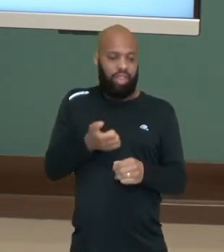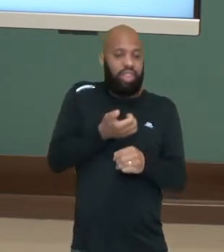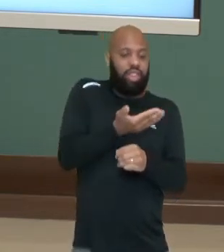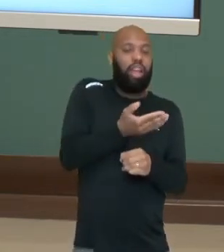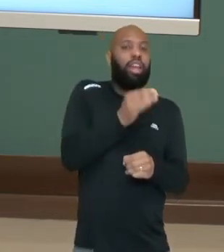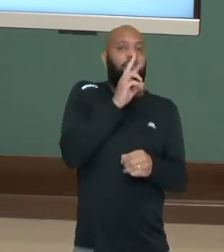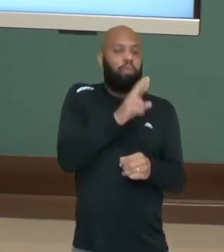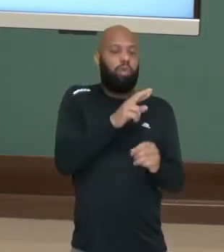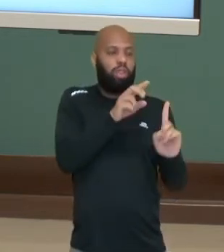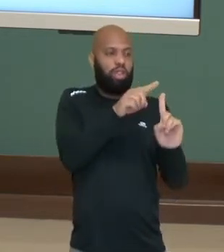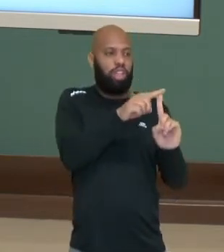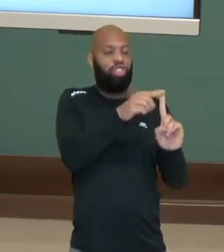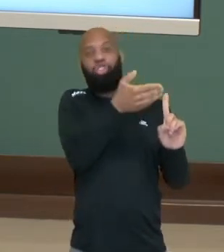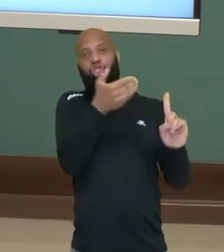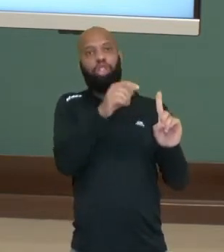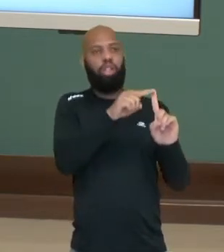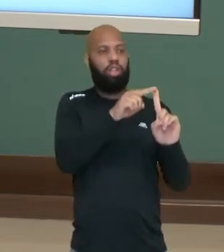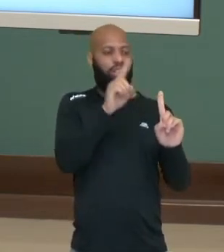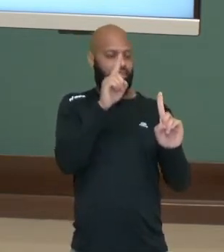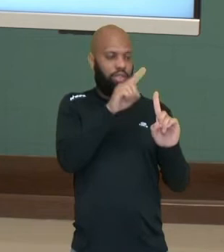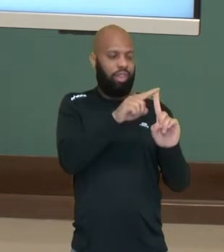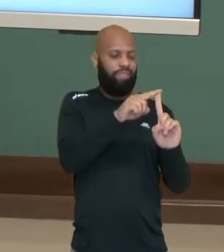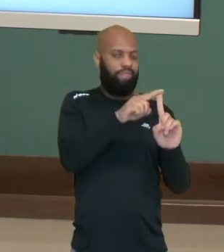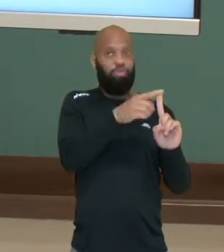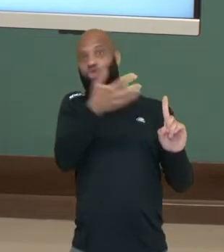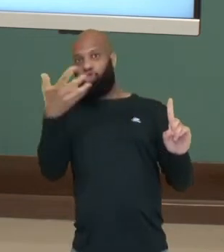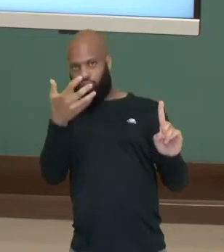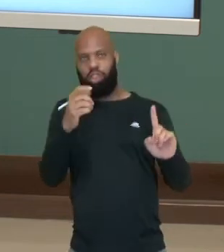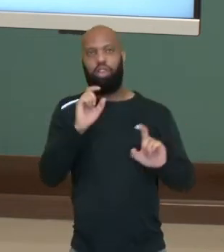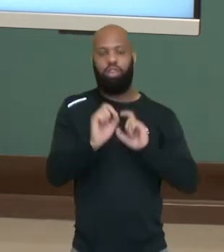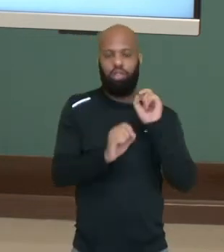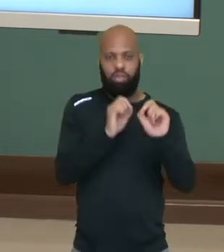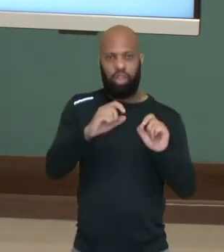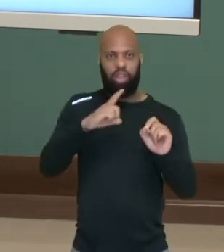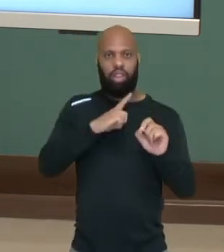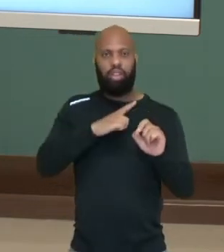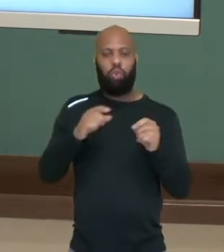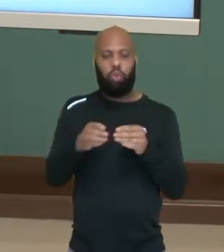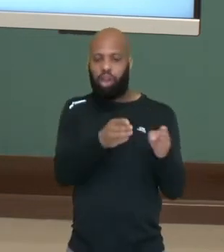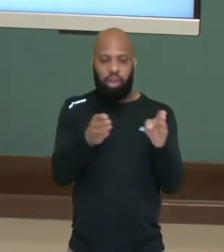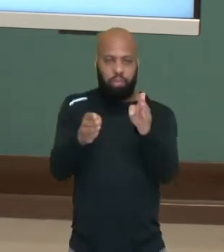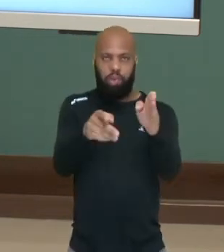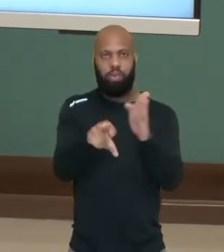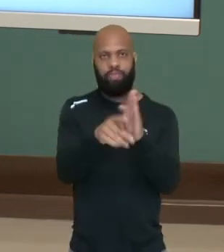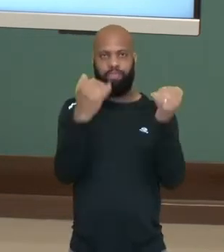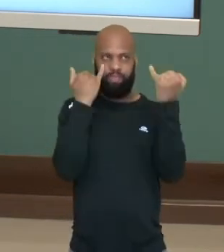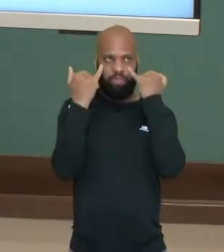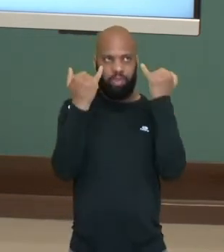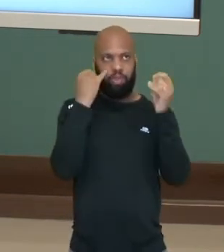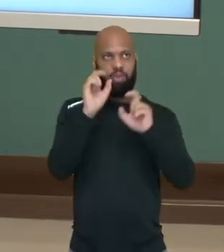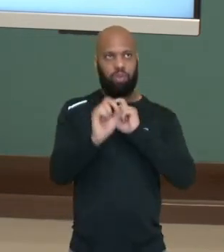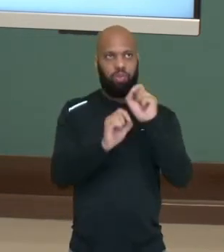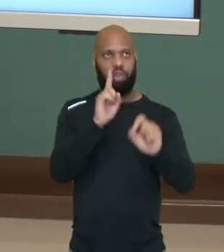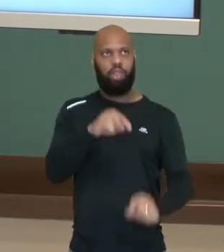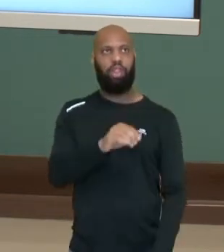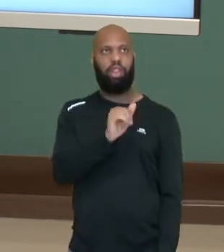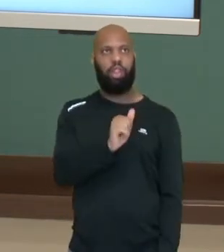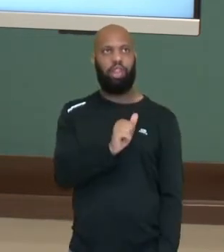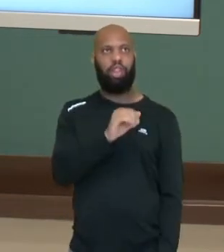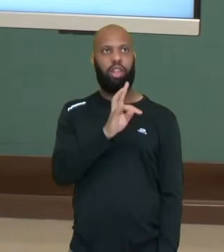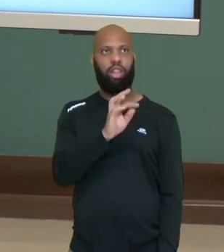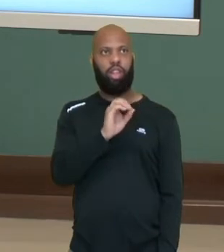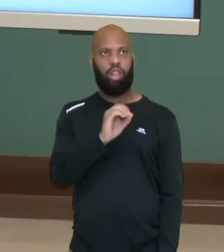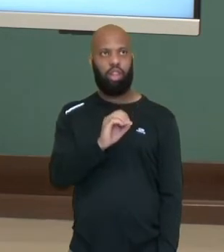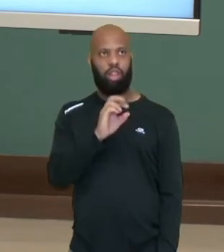tirar a mão do local. Isso é um ato reflexo, tá? O caminho percorrido dessa informação a gente chama de